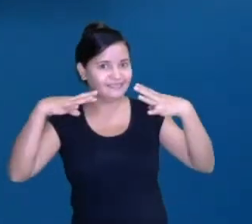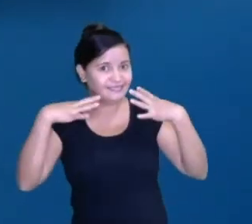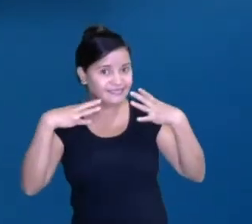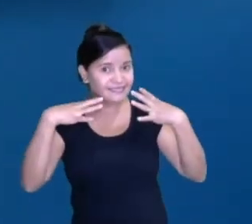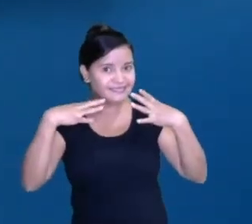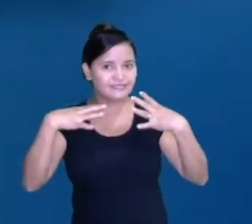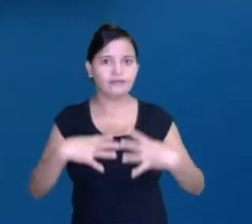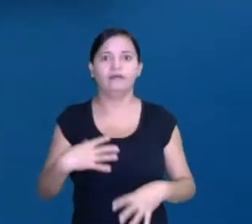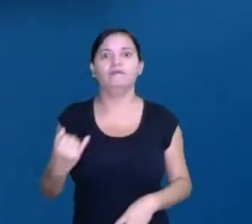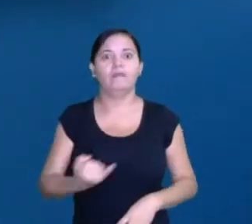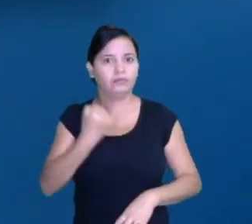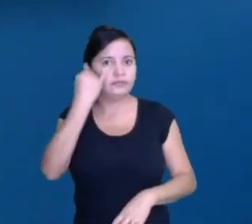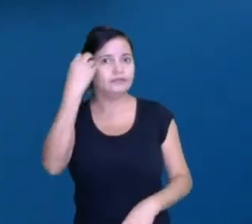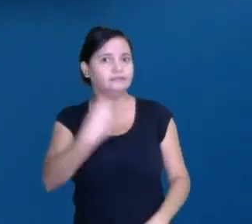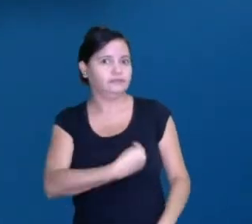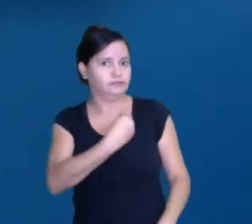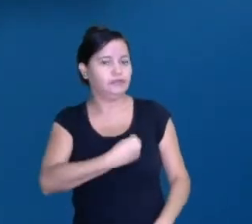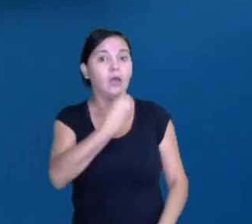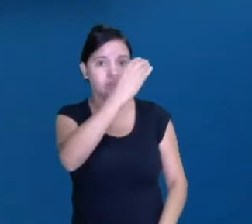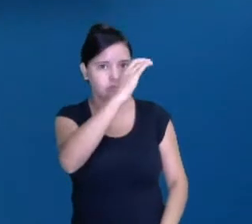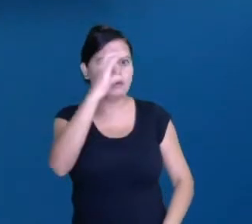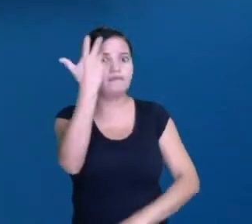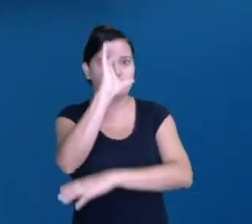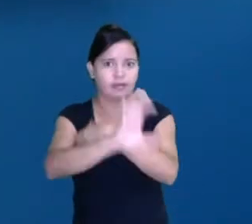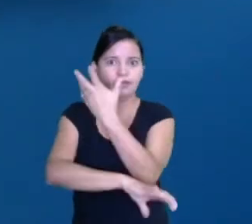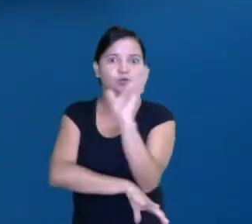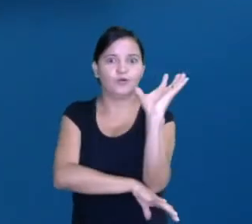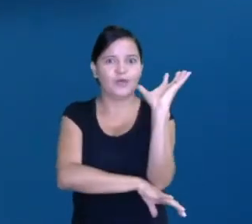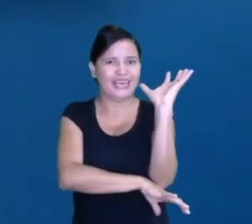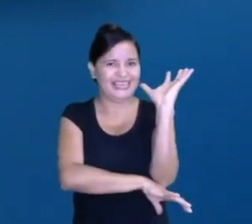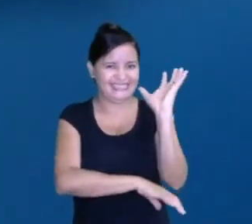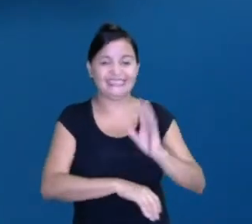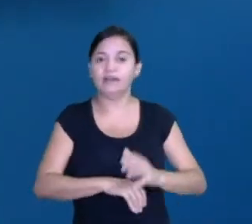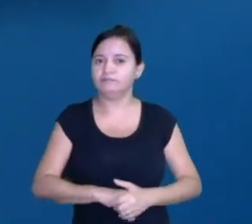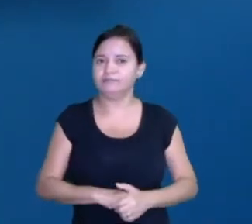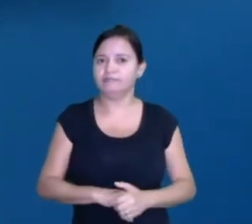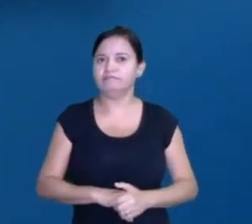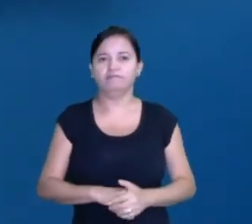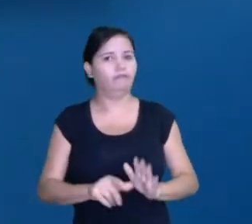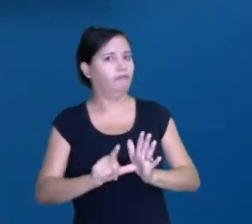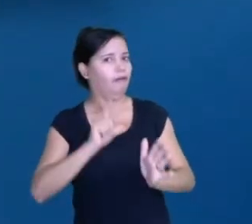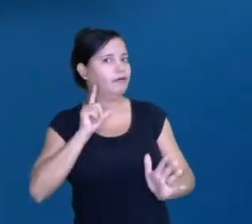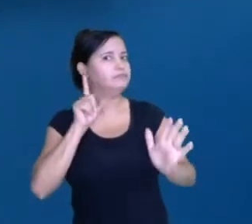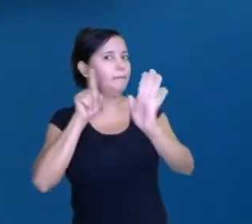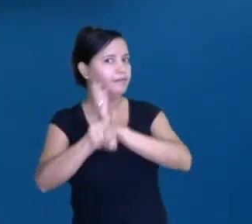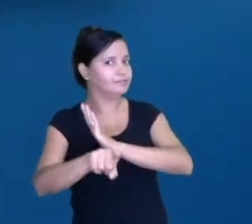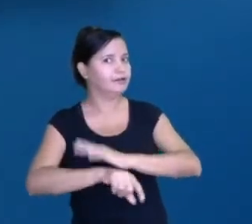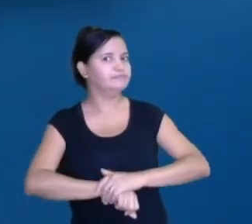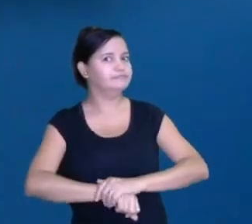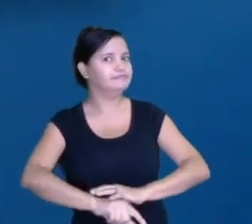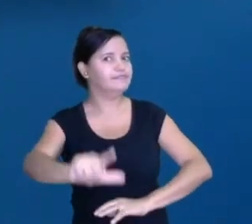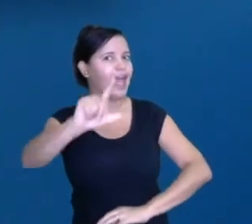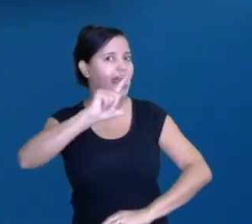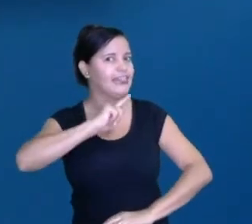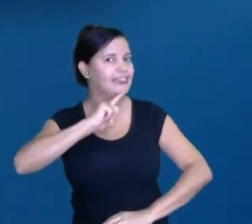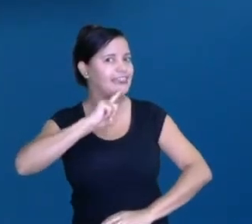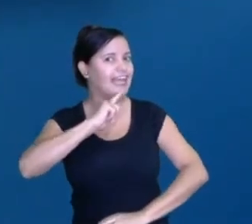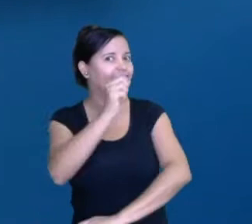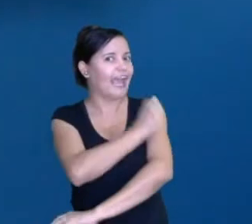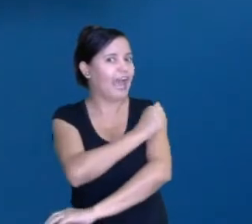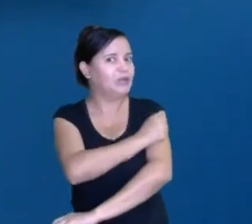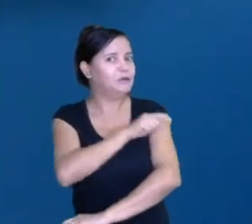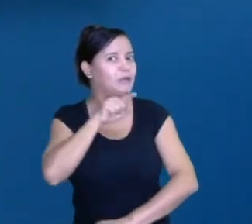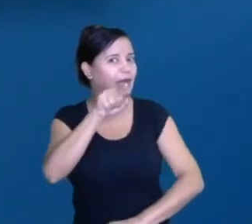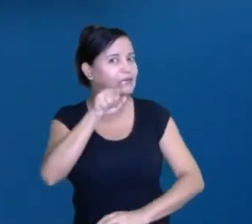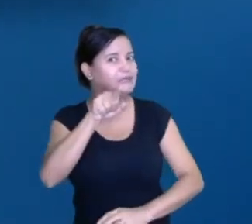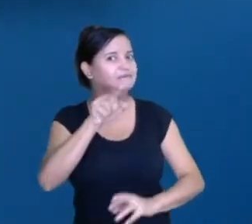nossa vida, que é a ciência da natureza? Tio Aprígio. Mas antes, fazendo aquela perguntinha básica. Tem aluno aí?